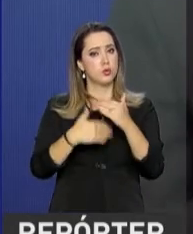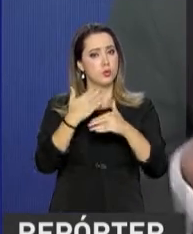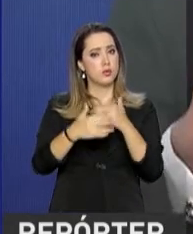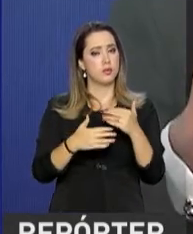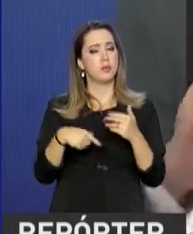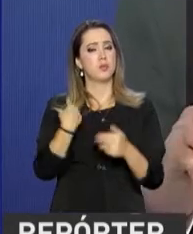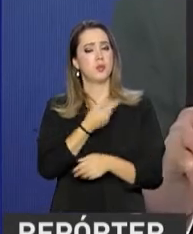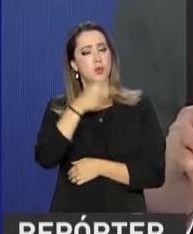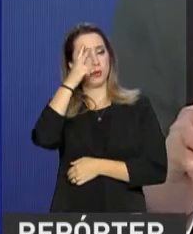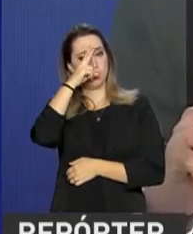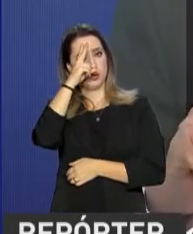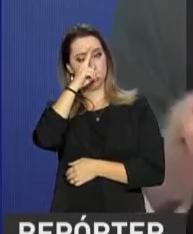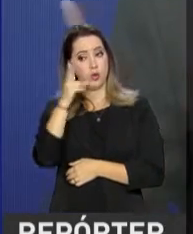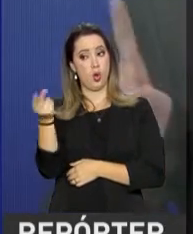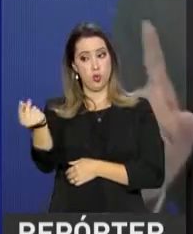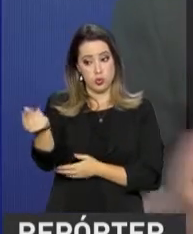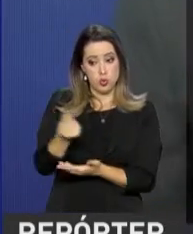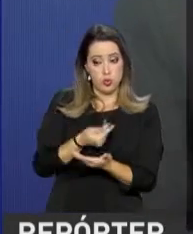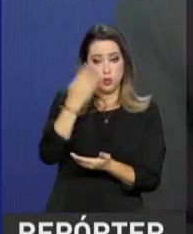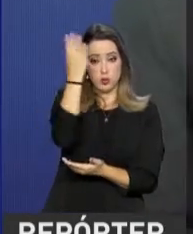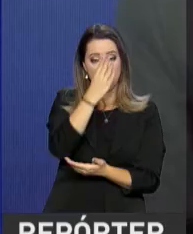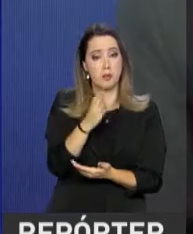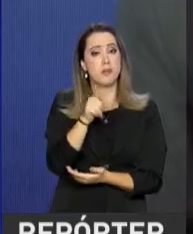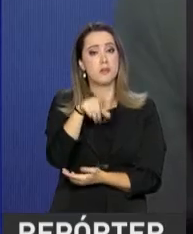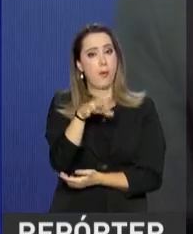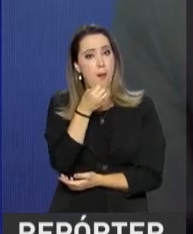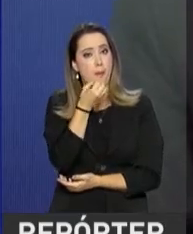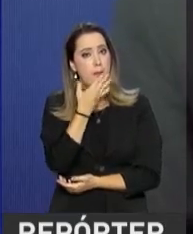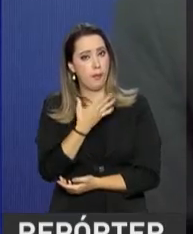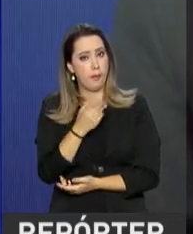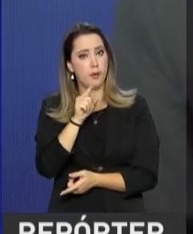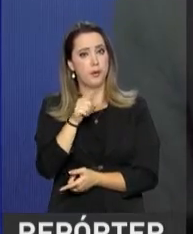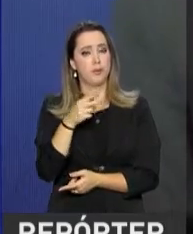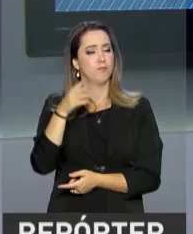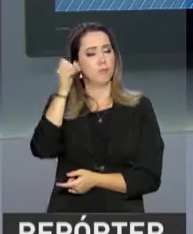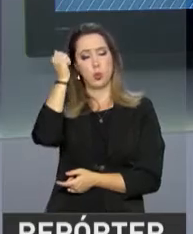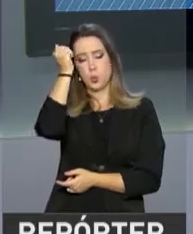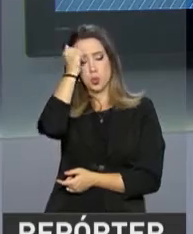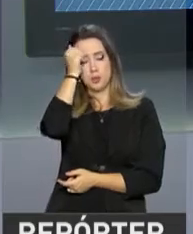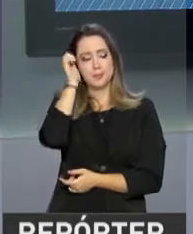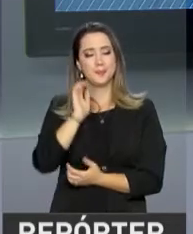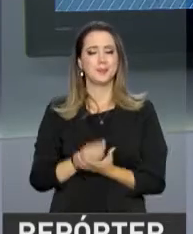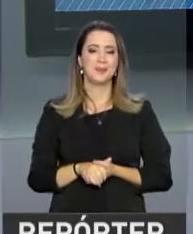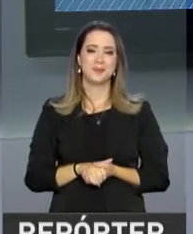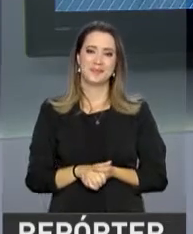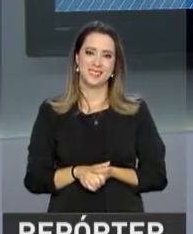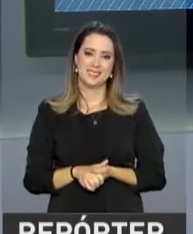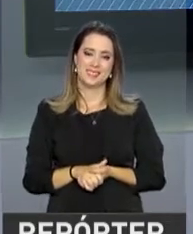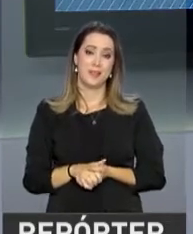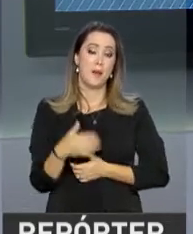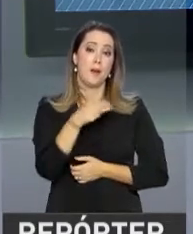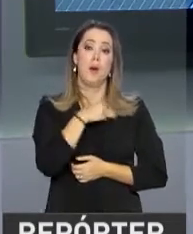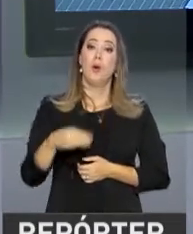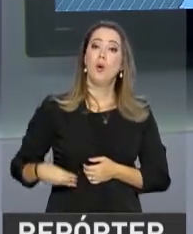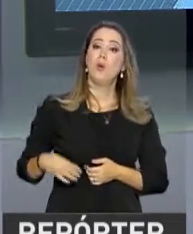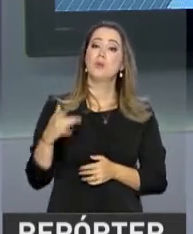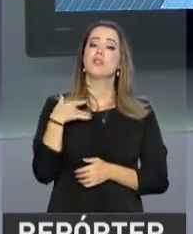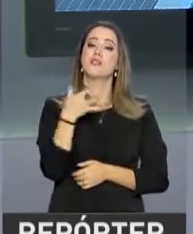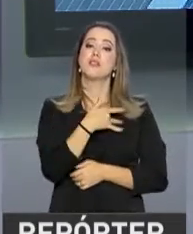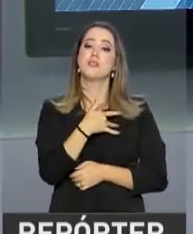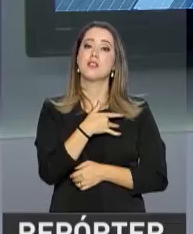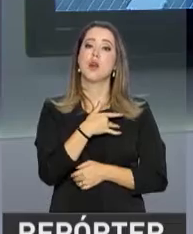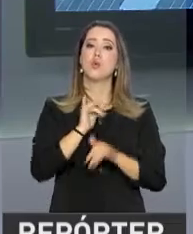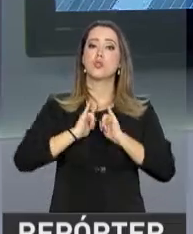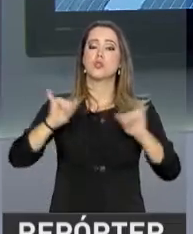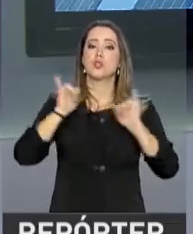história indigestão do brasil não se atém dela o ministro da saúde ricardo barros